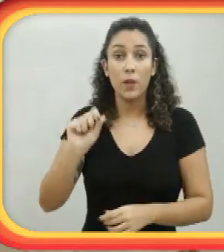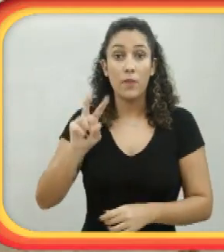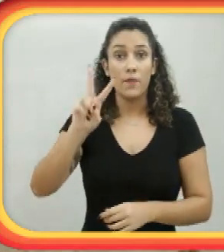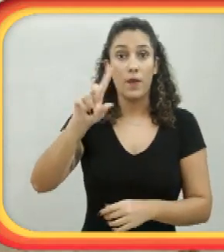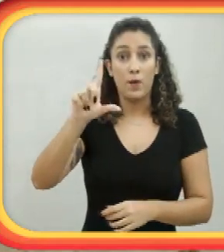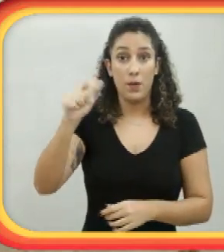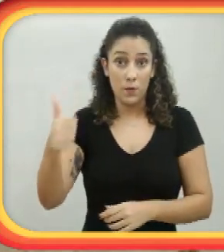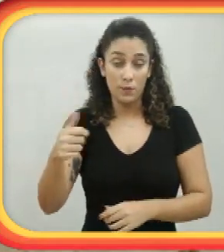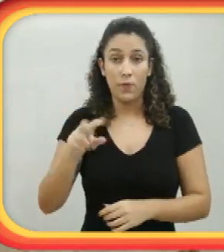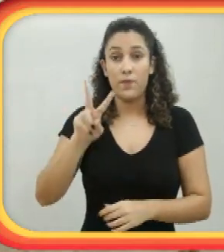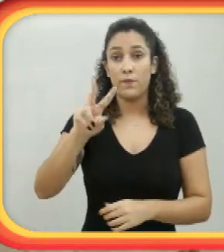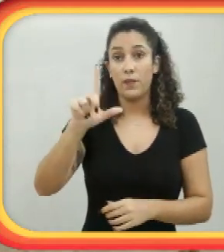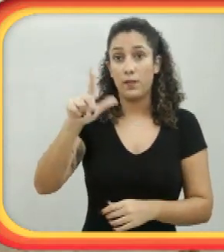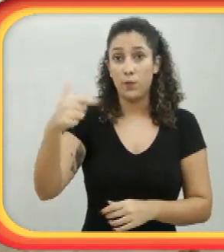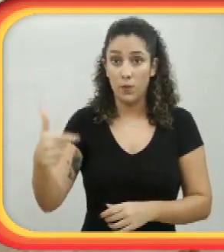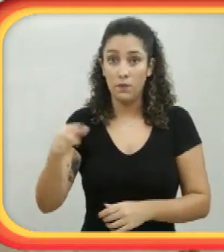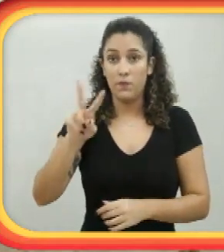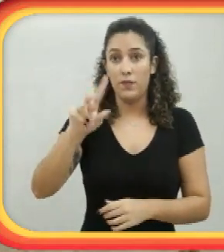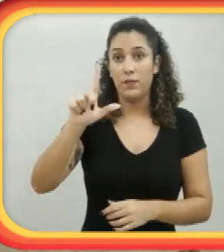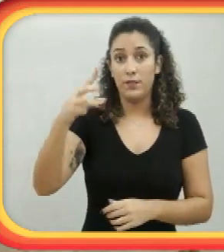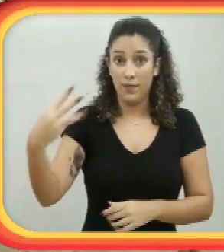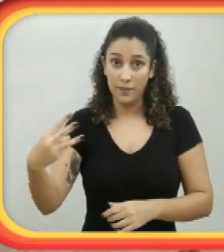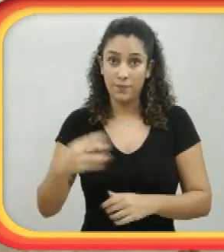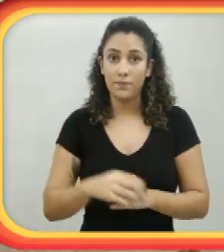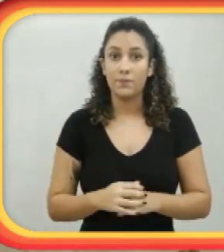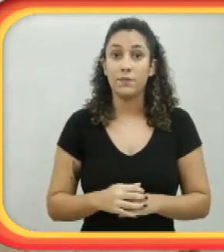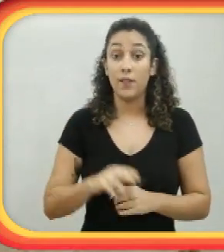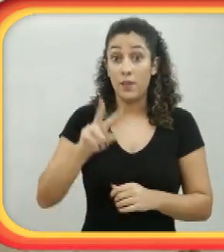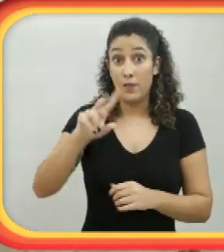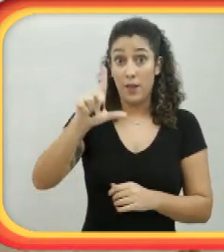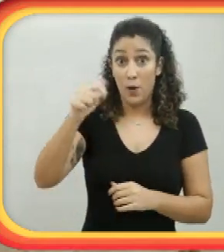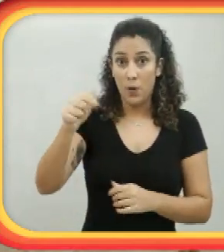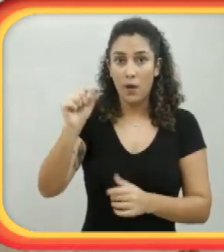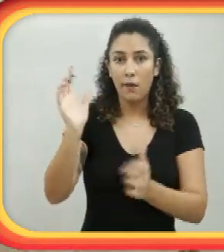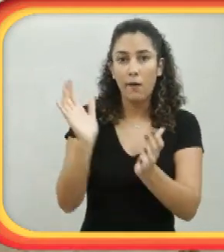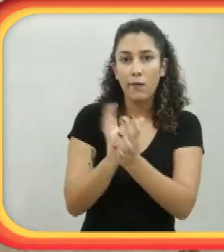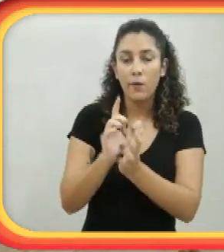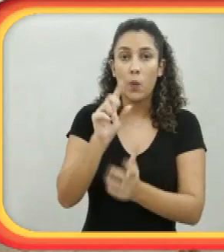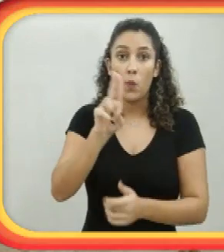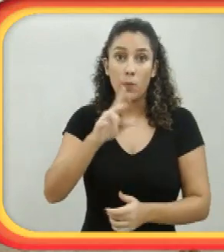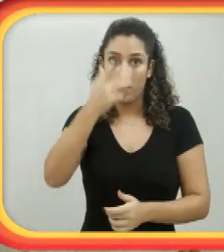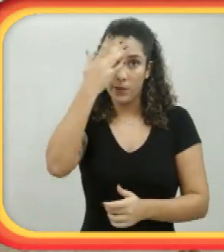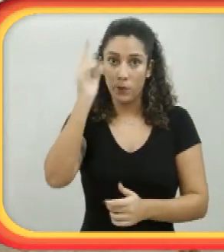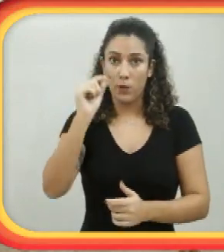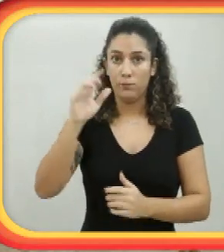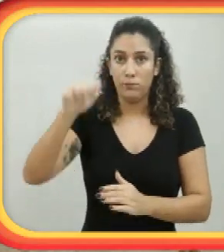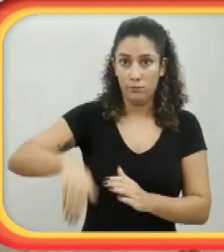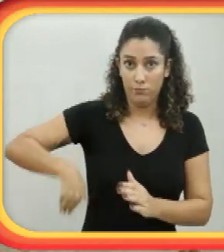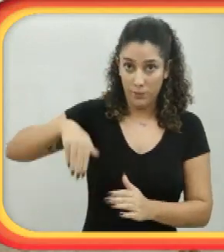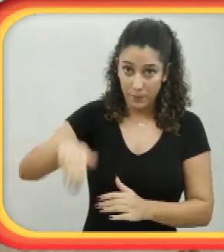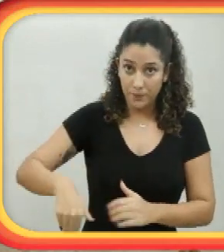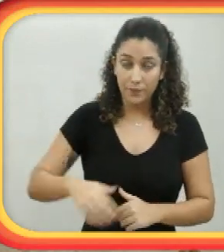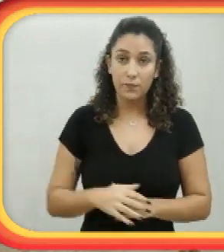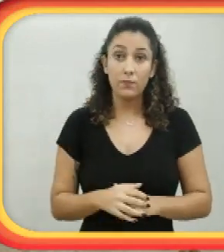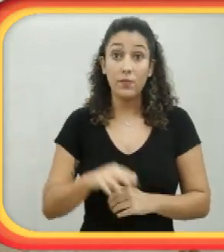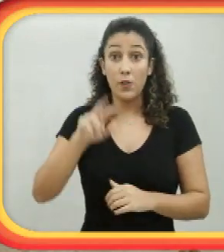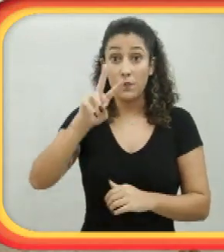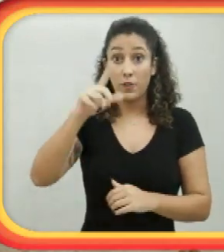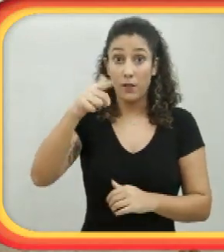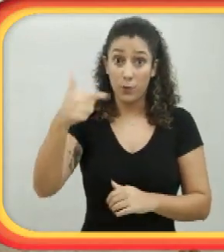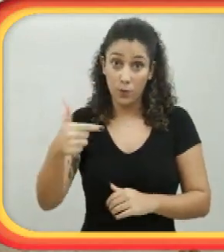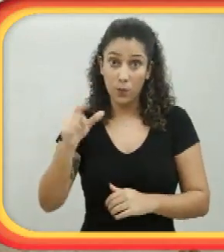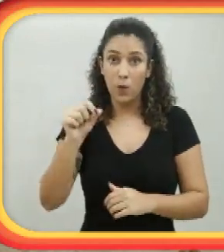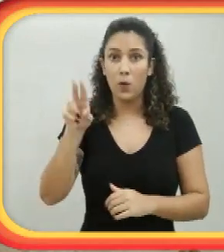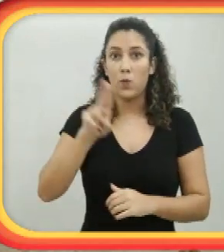KL3. No VAA, VL1, VL2, VL3. VL1 é a categoria onde a